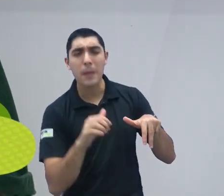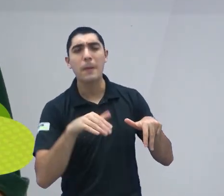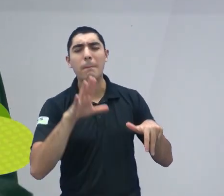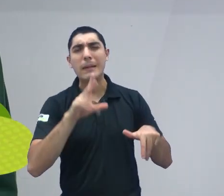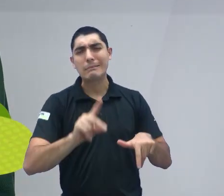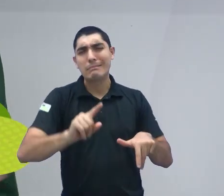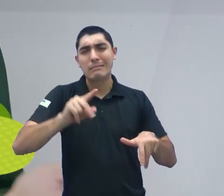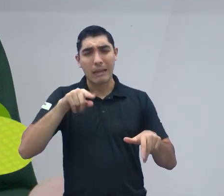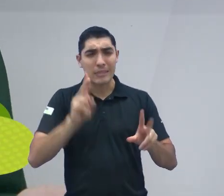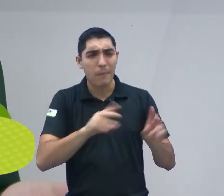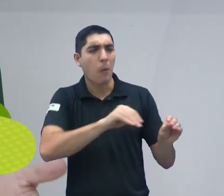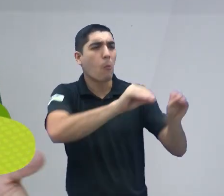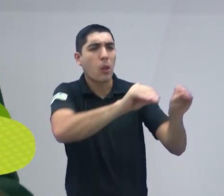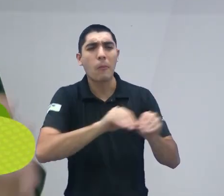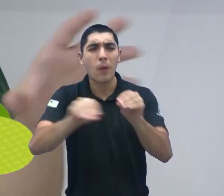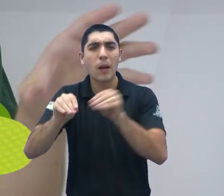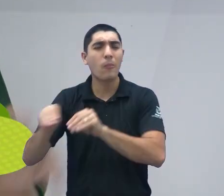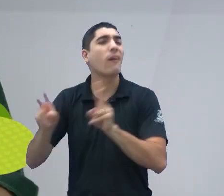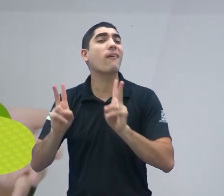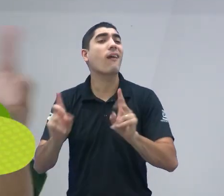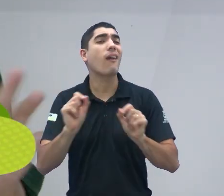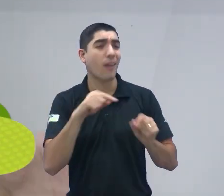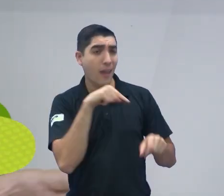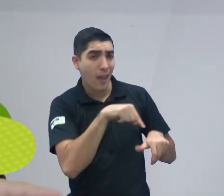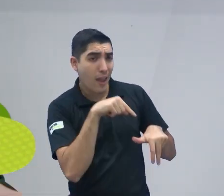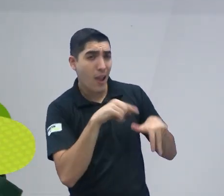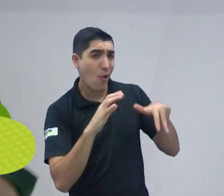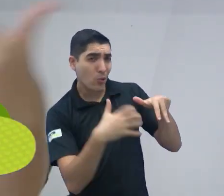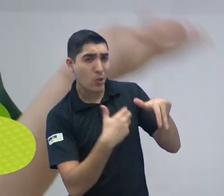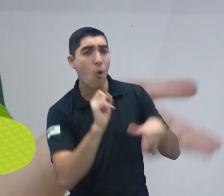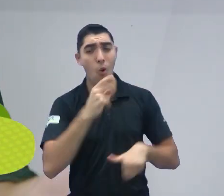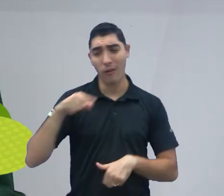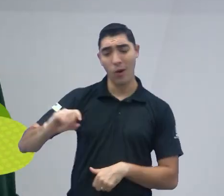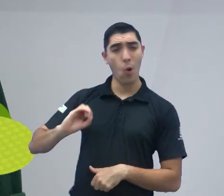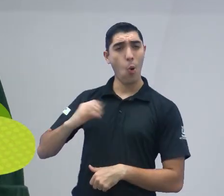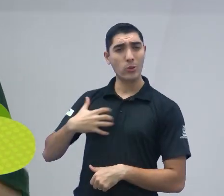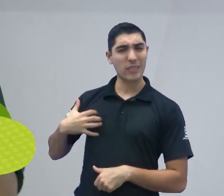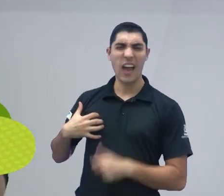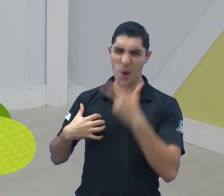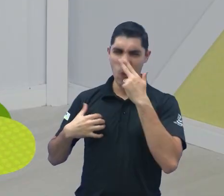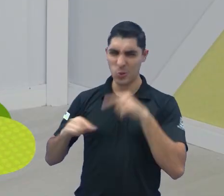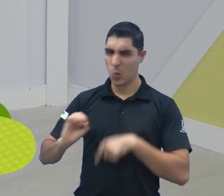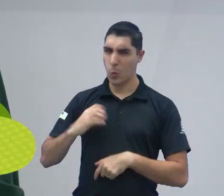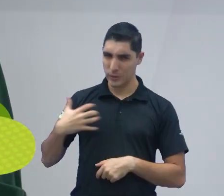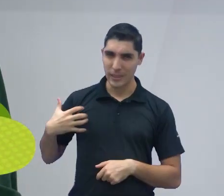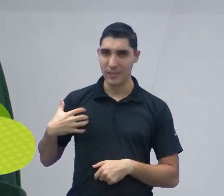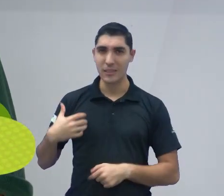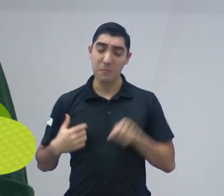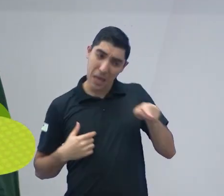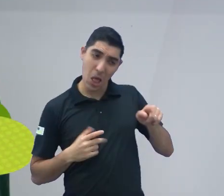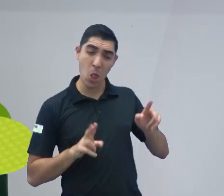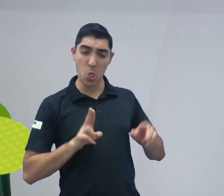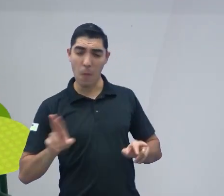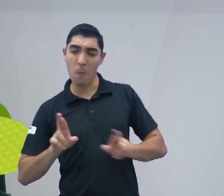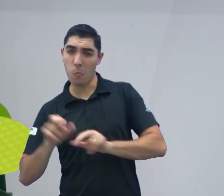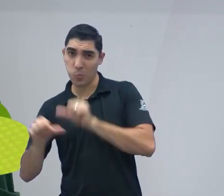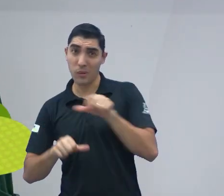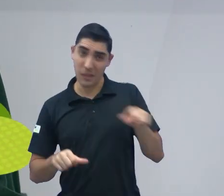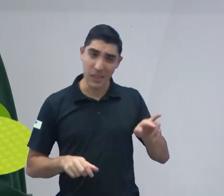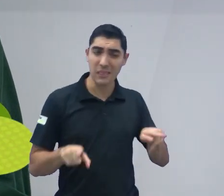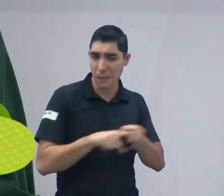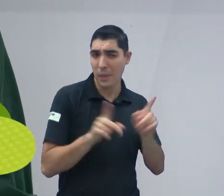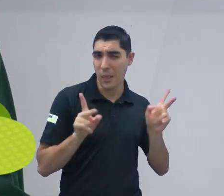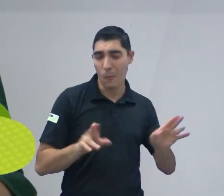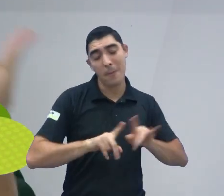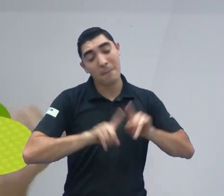o Oeste, que agora é o Osasco, ou o Joseense? Eu acho que o Osasco vai ganhar porque ele mudou de nome. Apesar que o Joseense também já mudou, né? Mas vai receber os seus